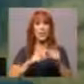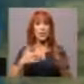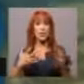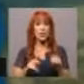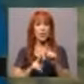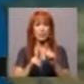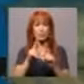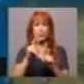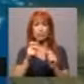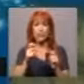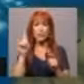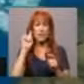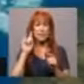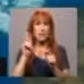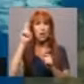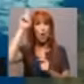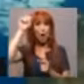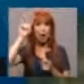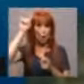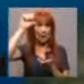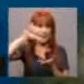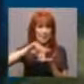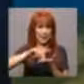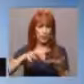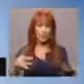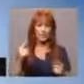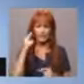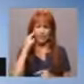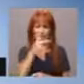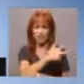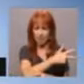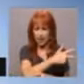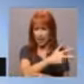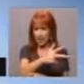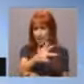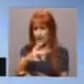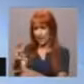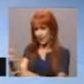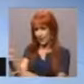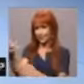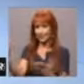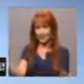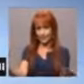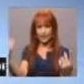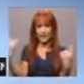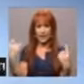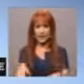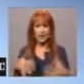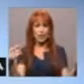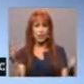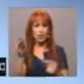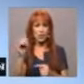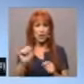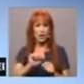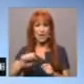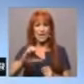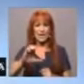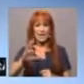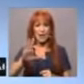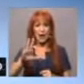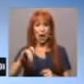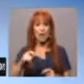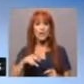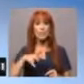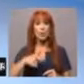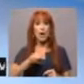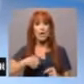pequena subida, principalmente nas regiões norte e centro. Avançando para as imagens de satélite. Temos uma região anticiclónica sobre a Península